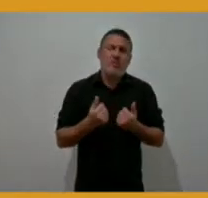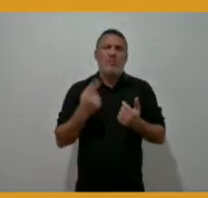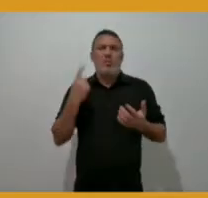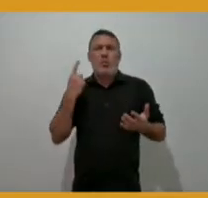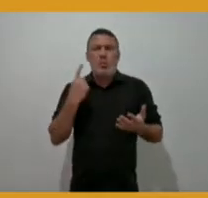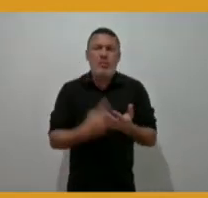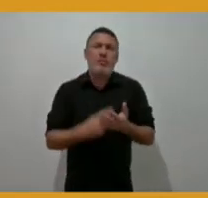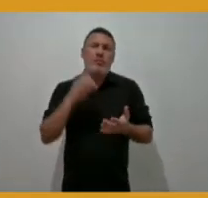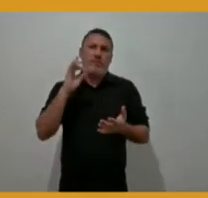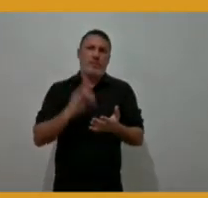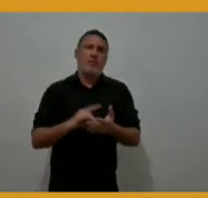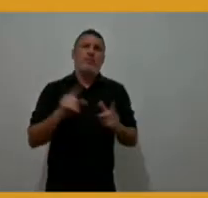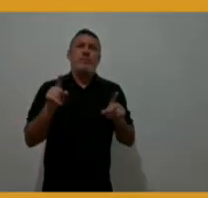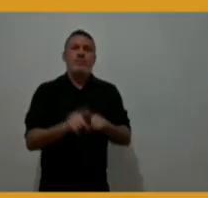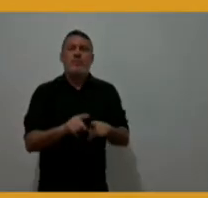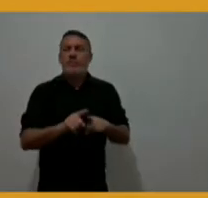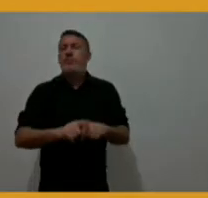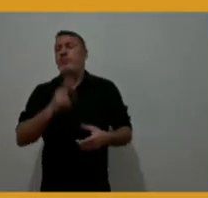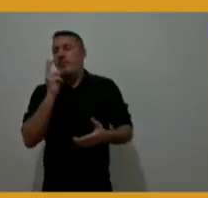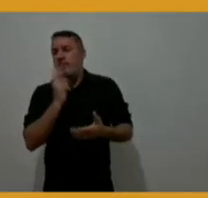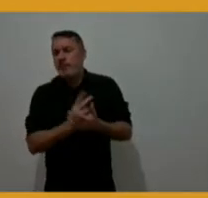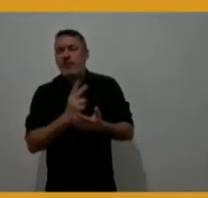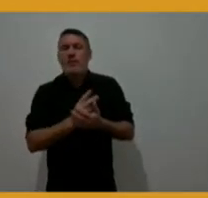e sempre com criatividade.